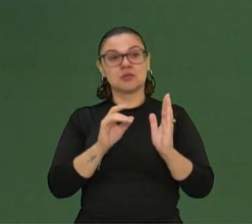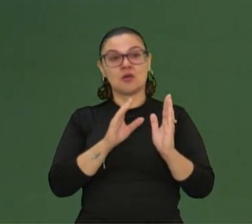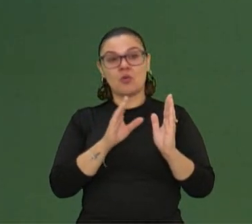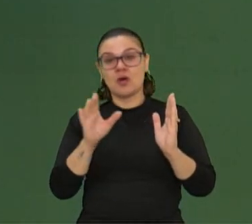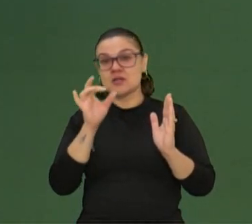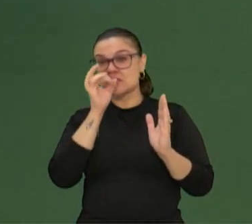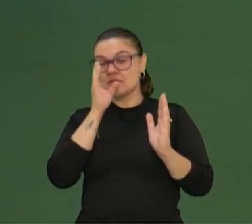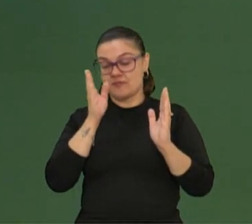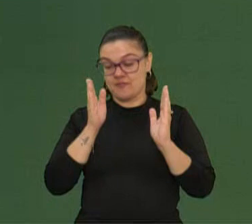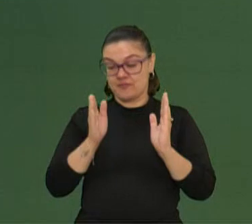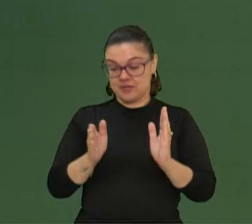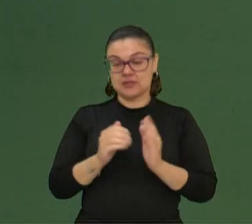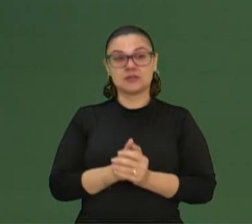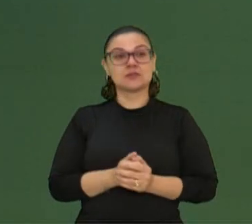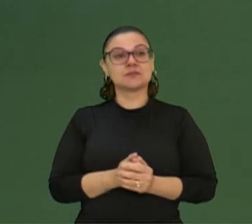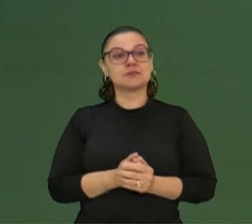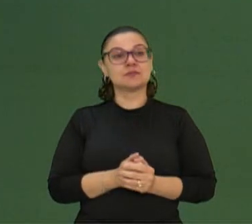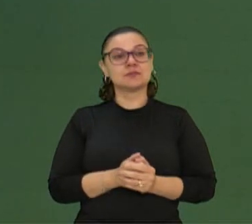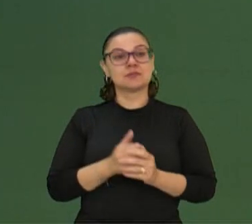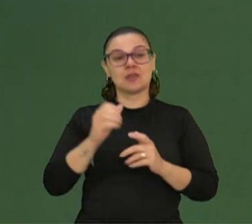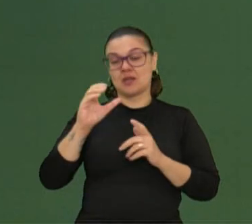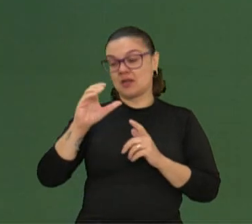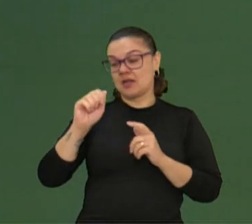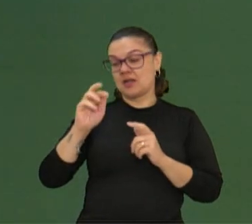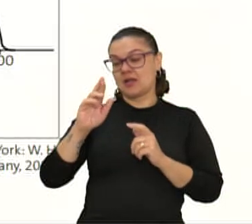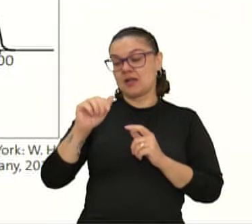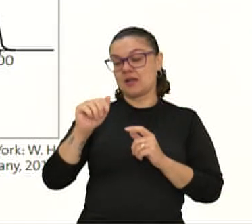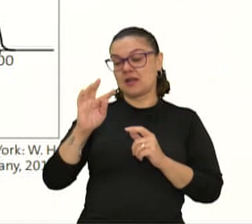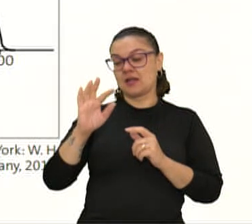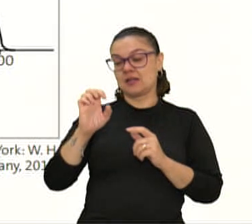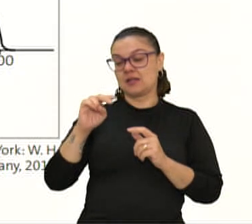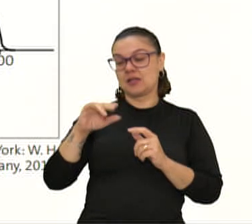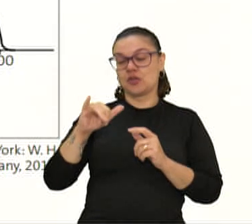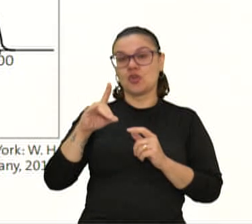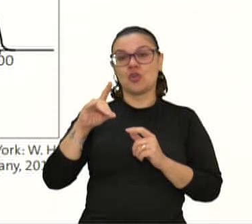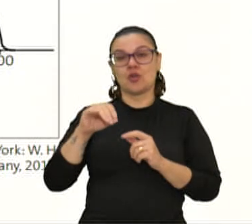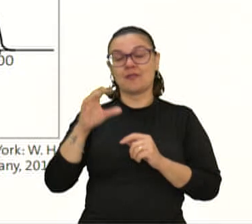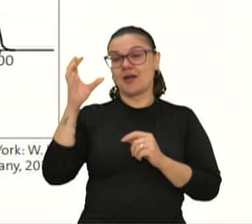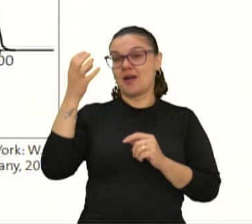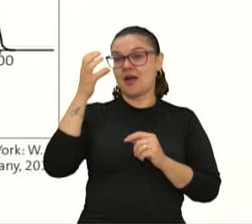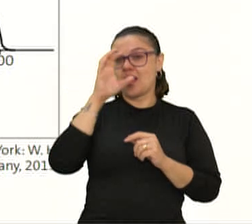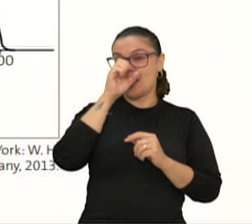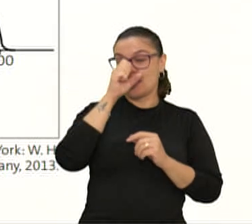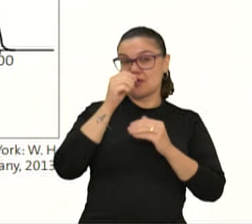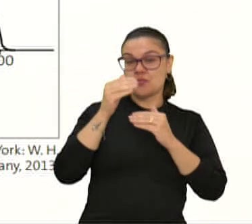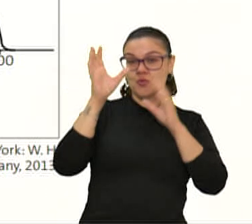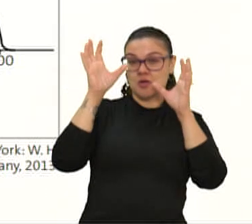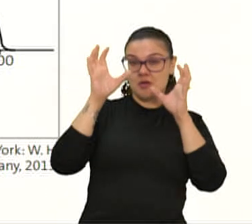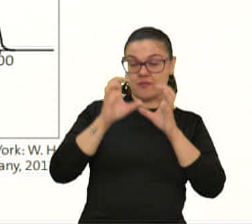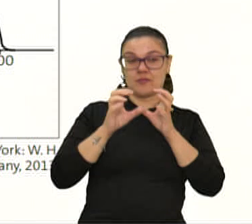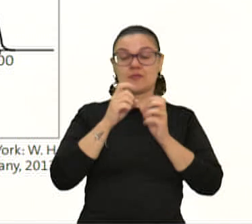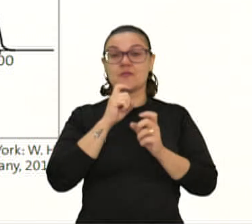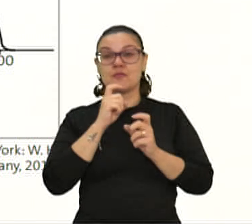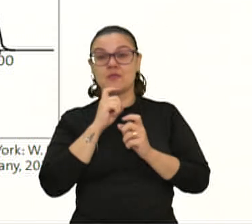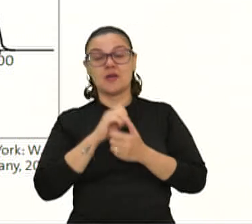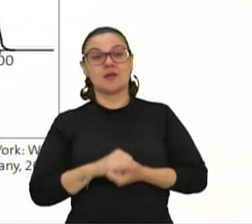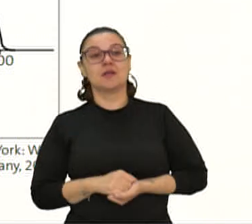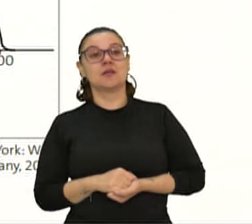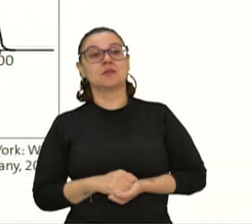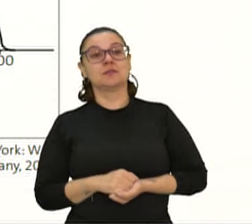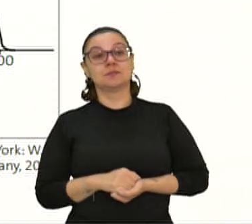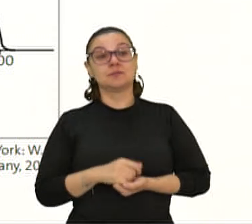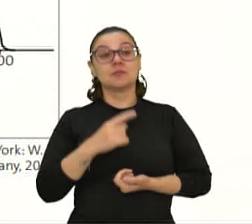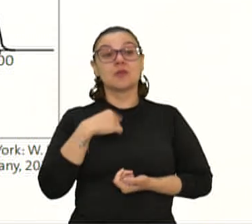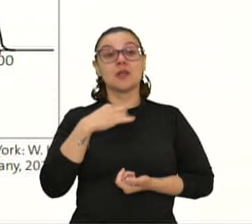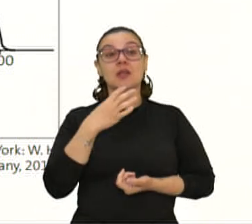verde. Os carotenoides, aqueles alaranjados, como a cenoura e aquelas folhas que vão ficando alaranjadas no inverno, o que tem de